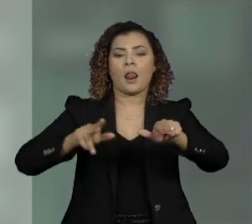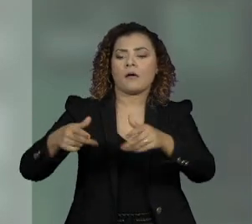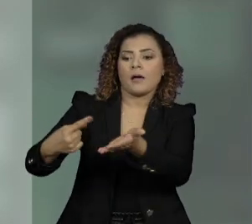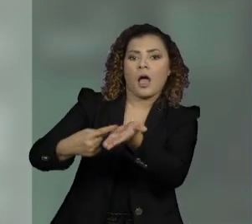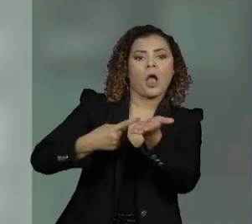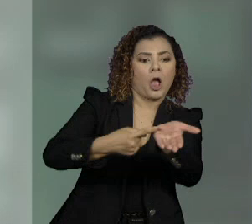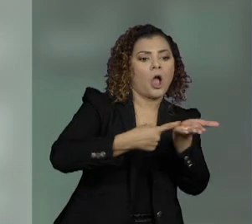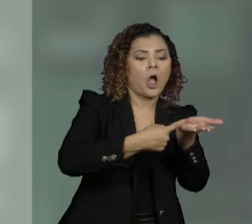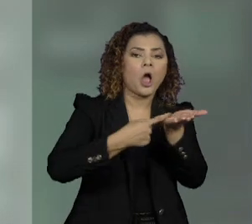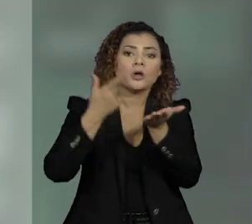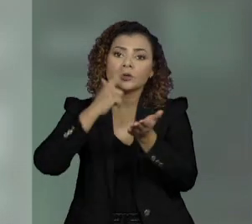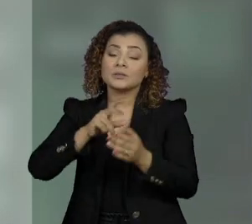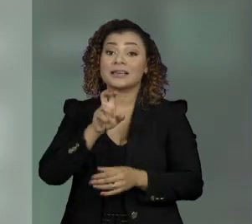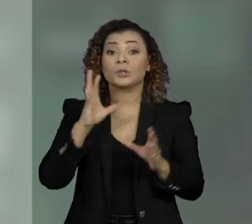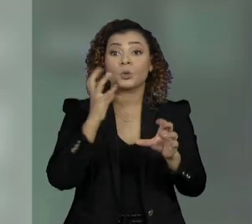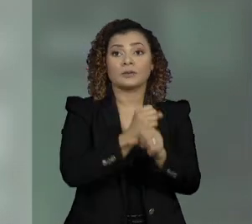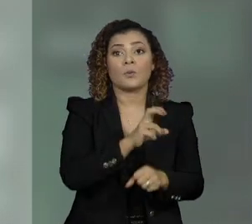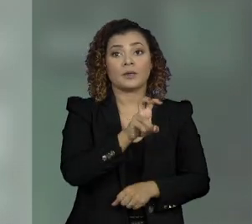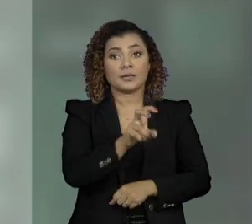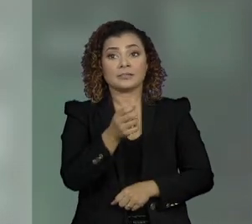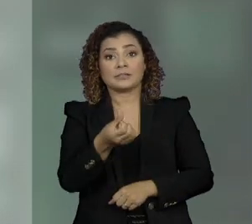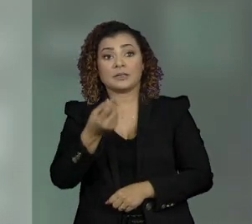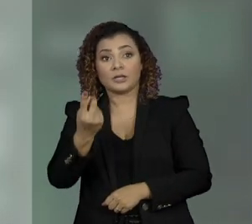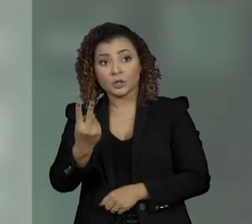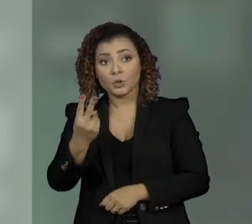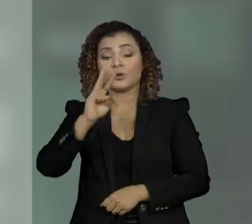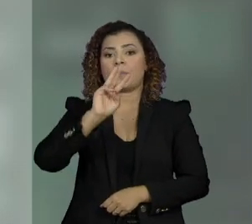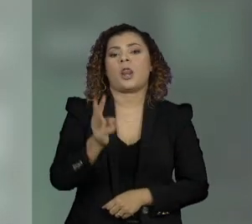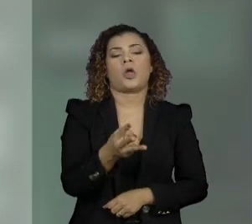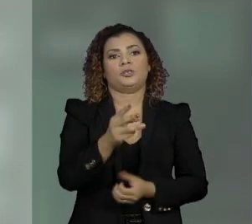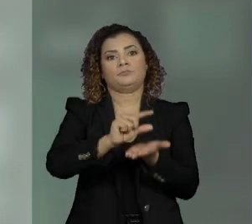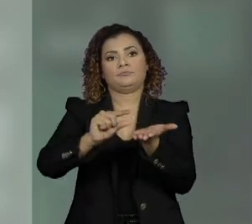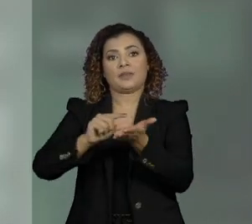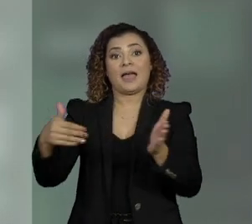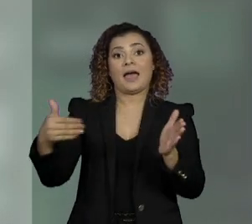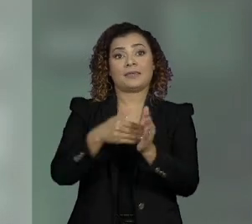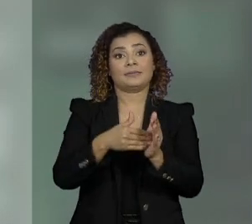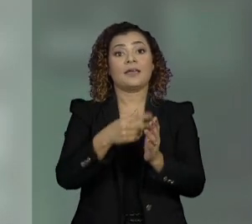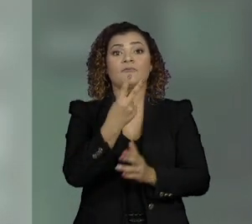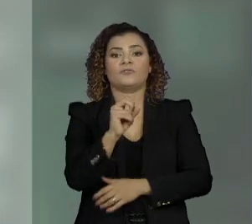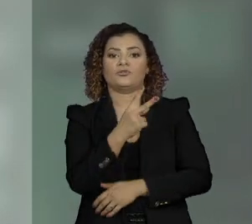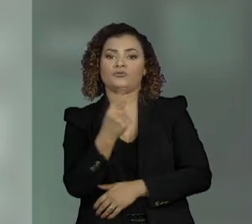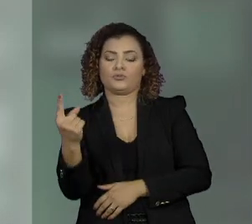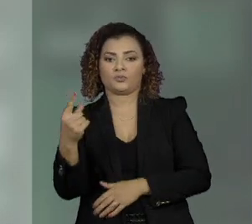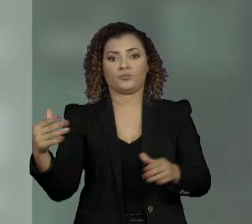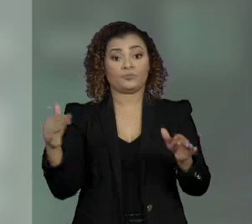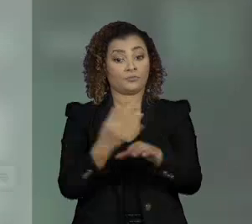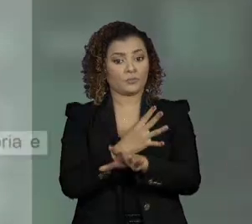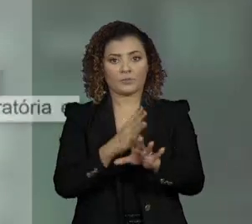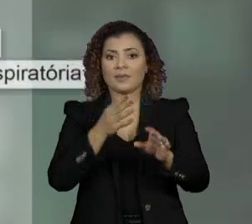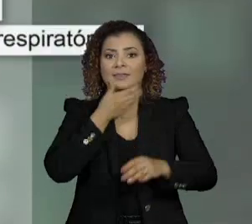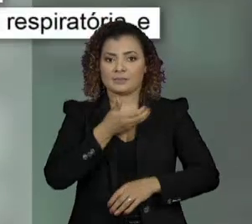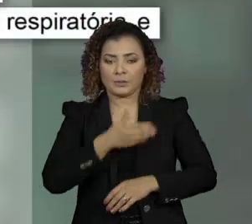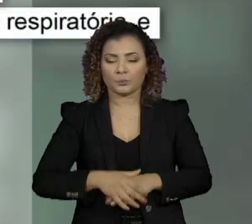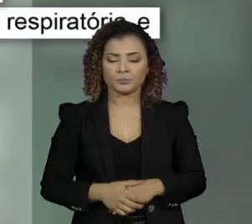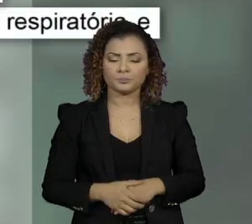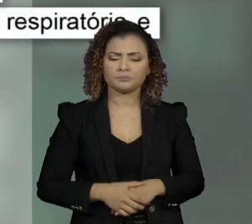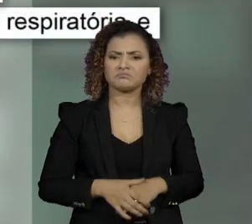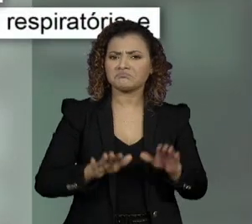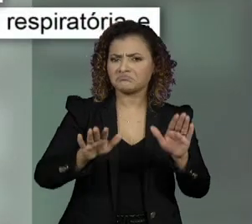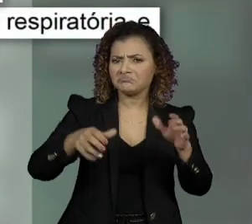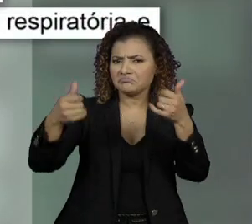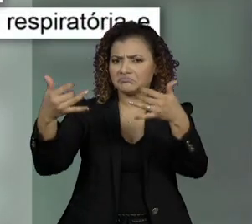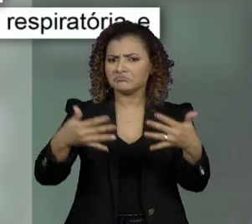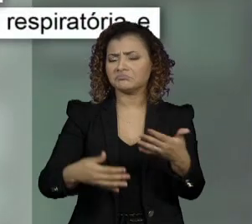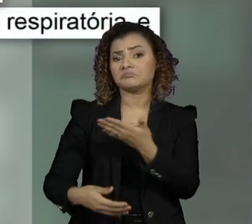garantirão a entrega de 562 milhões de doses de vacinas até o fim de 2021. A nota termina reforçando a